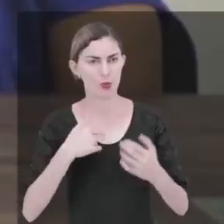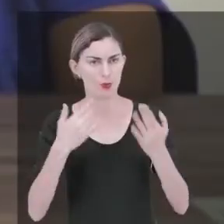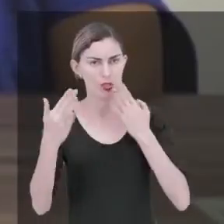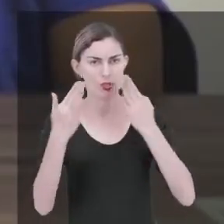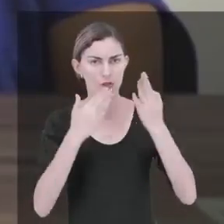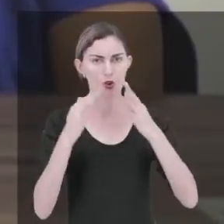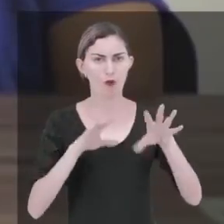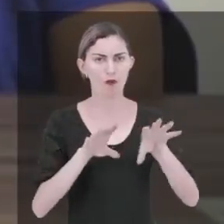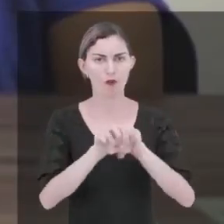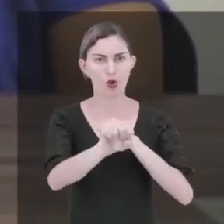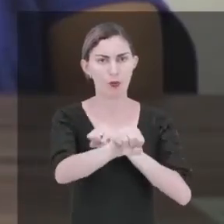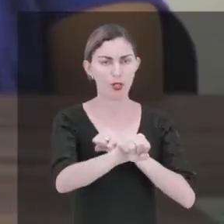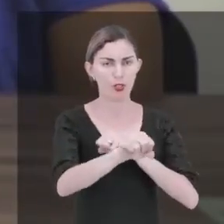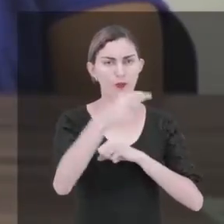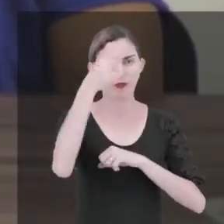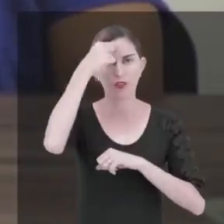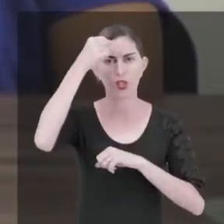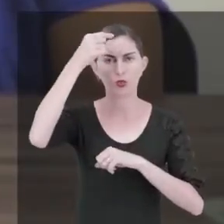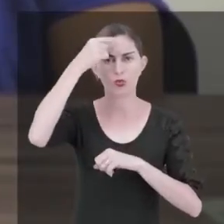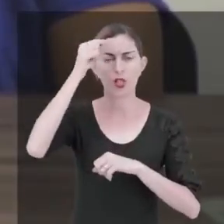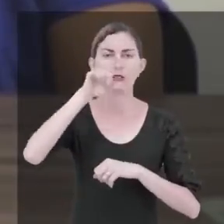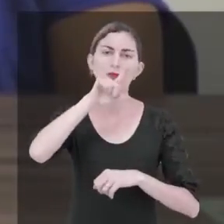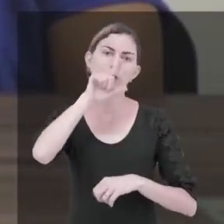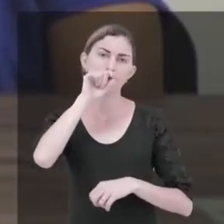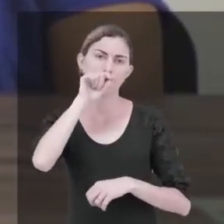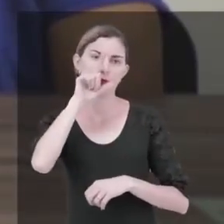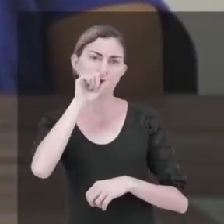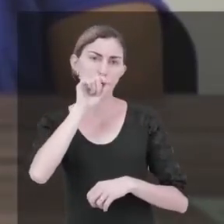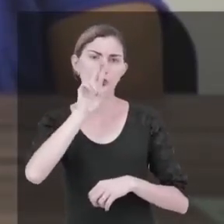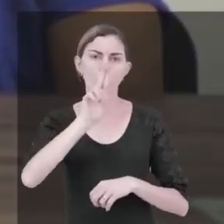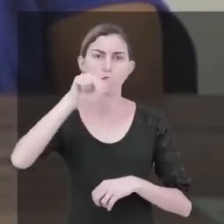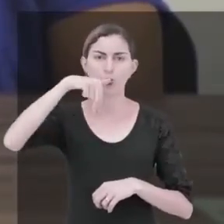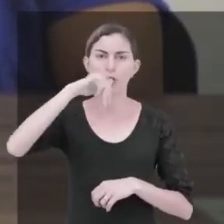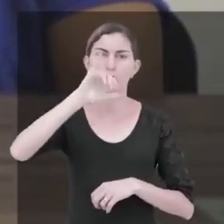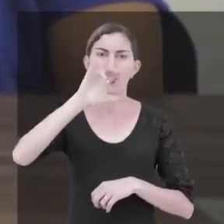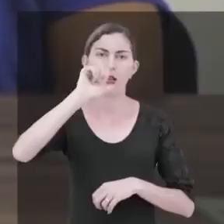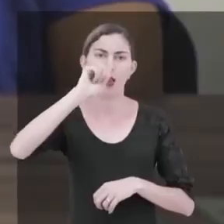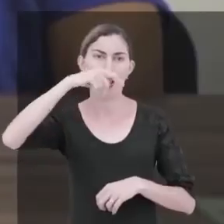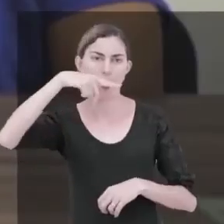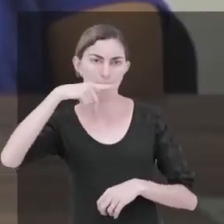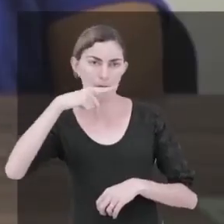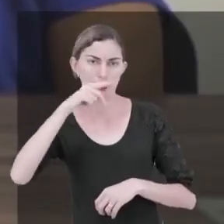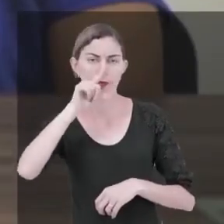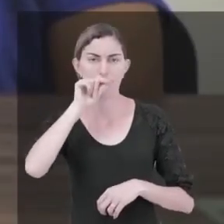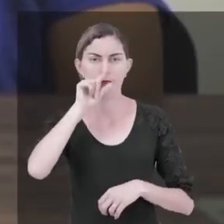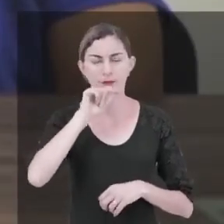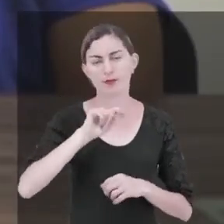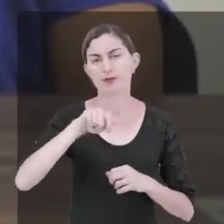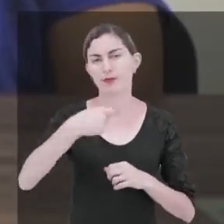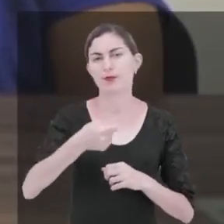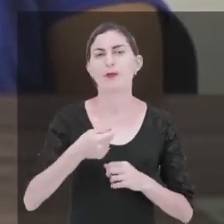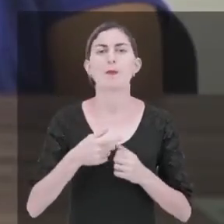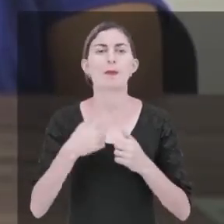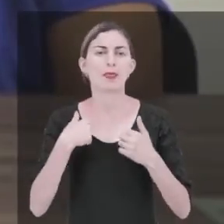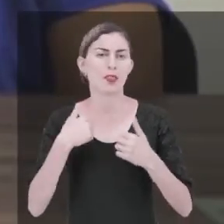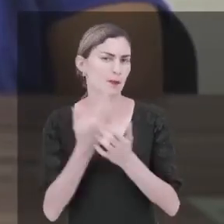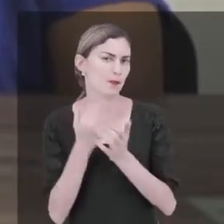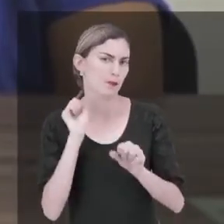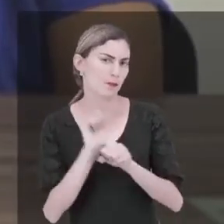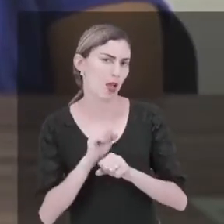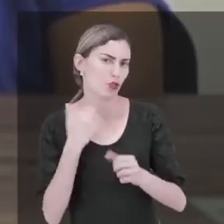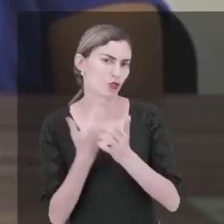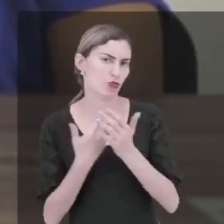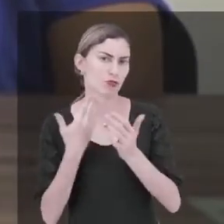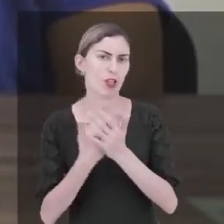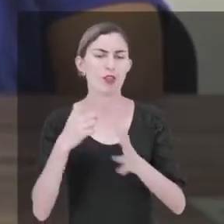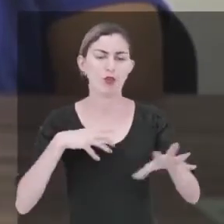eu sou formada pela Universidade Católica de Pernambuco e, como a gente nunca pode parar de estudar,